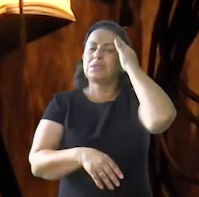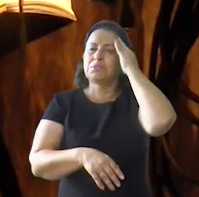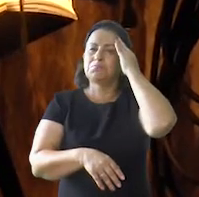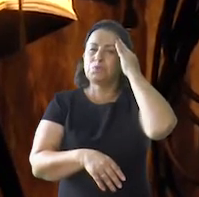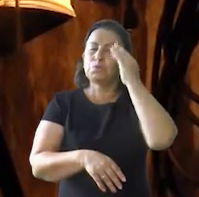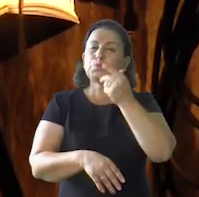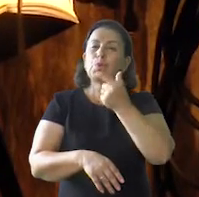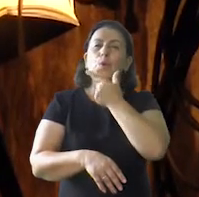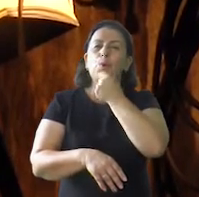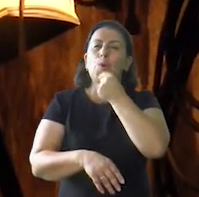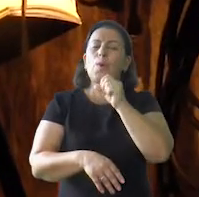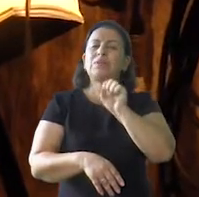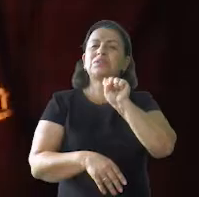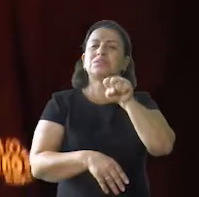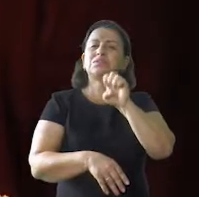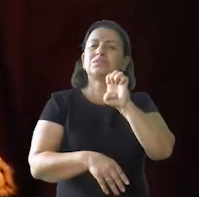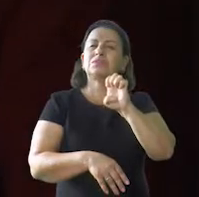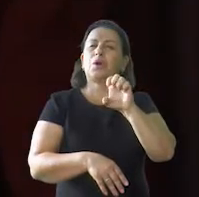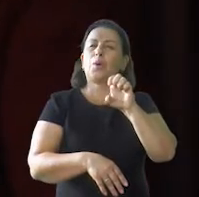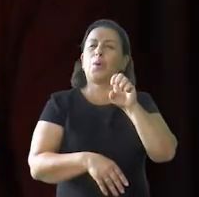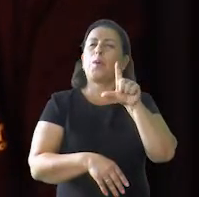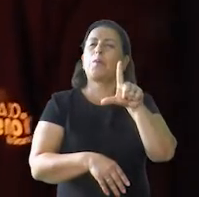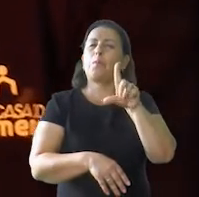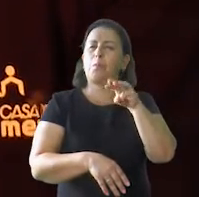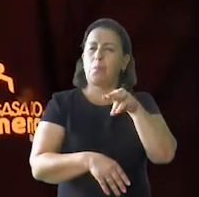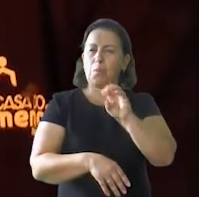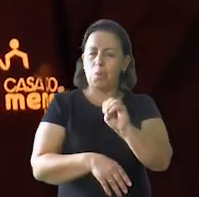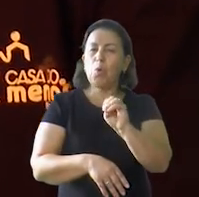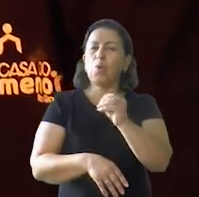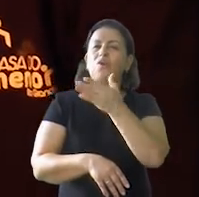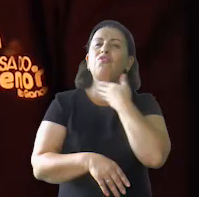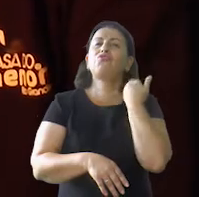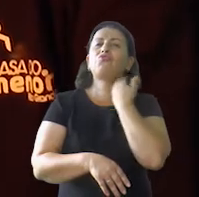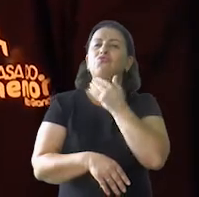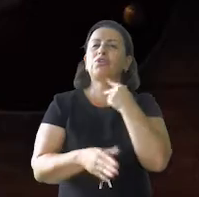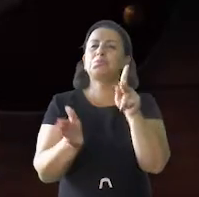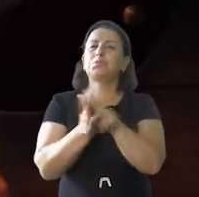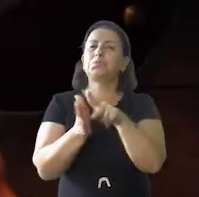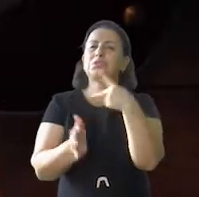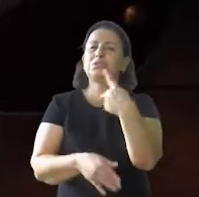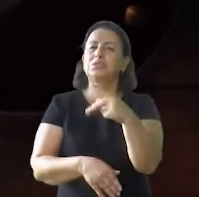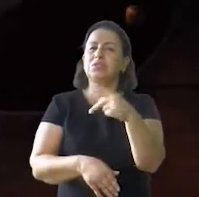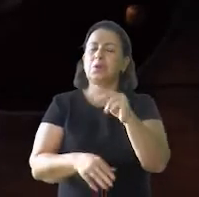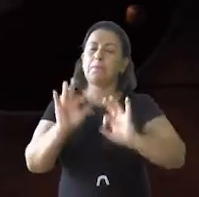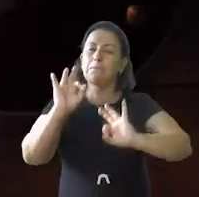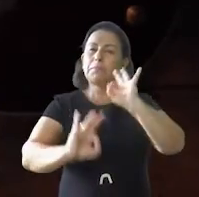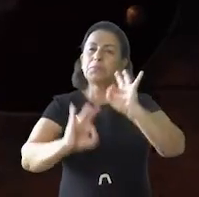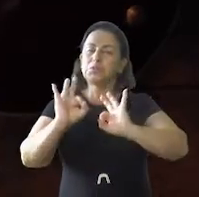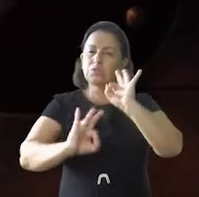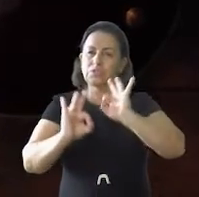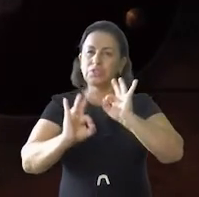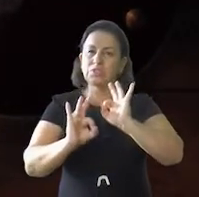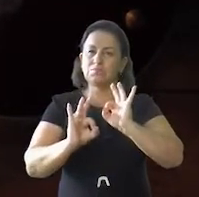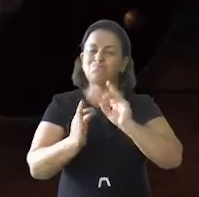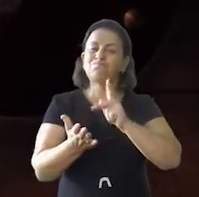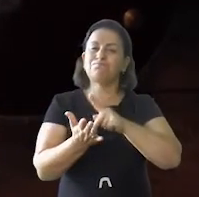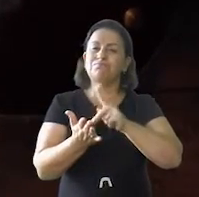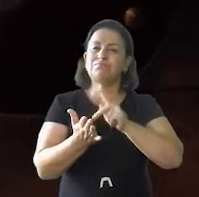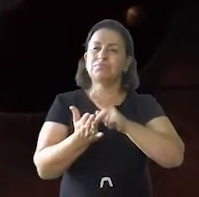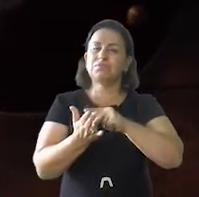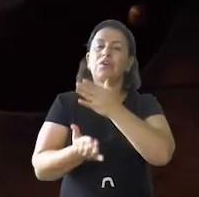sabendo que o Selmo é um amante dos livros. A gente projetou um livro na voz do Selmo, né? E esse projeto, criado na